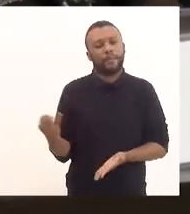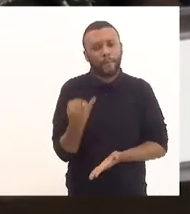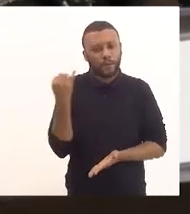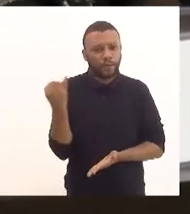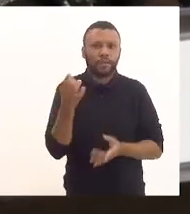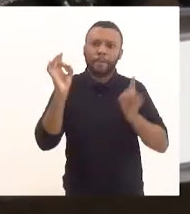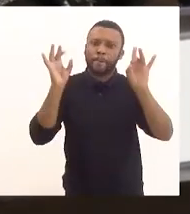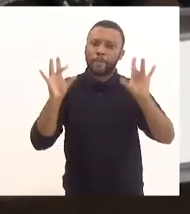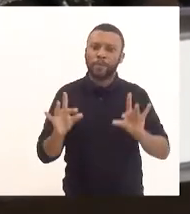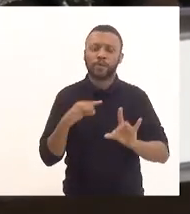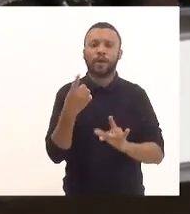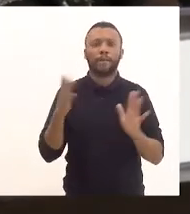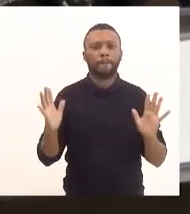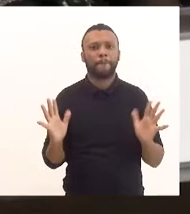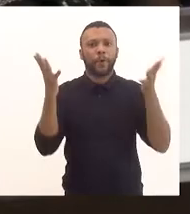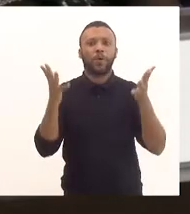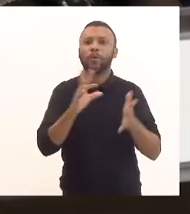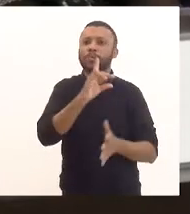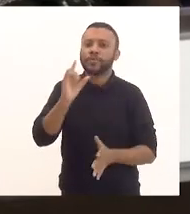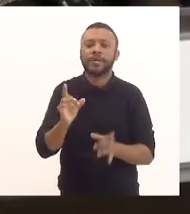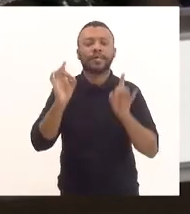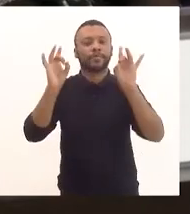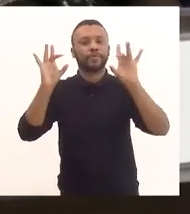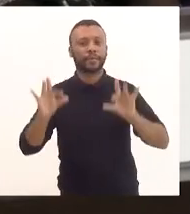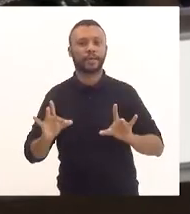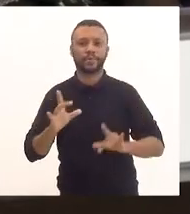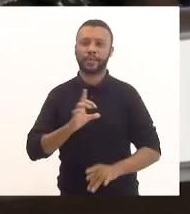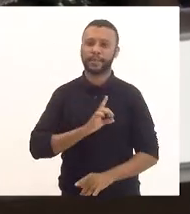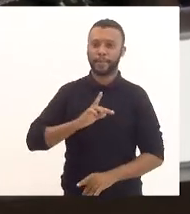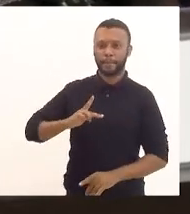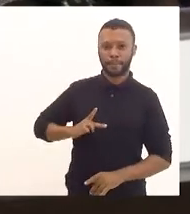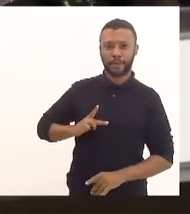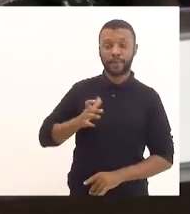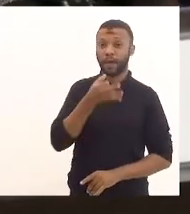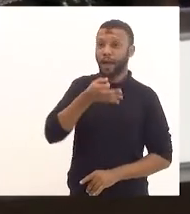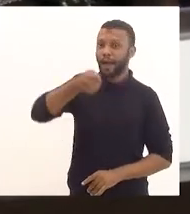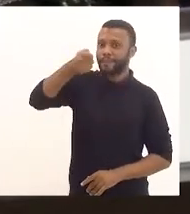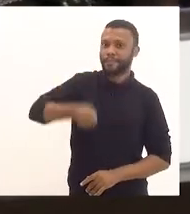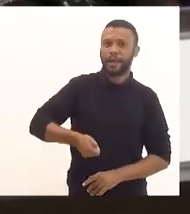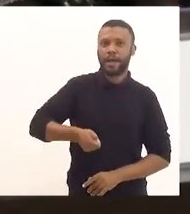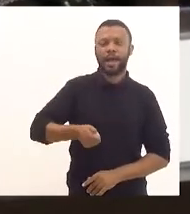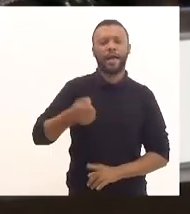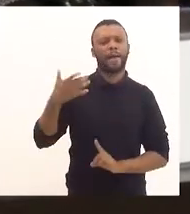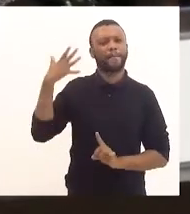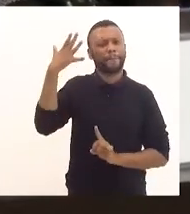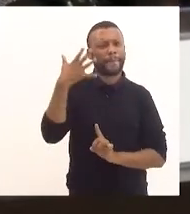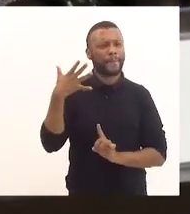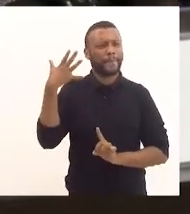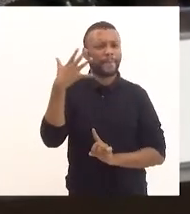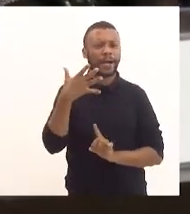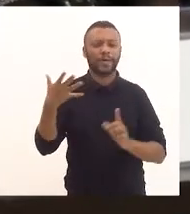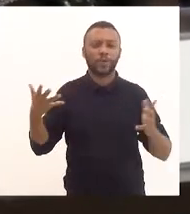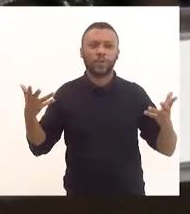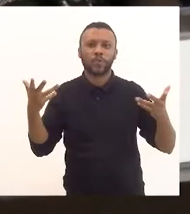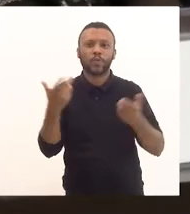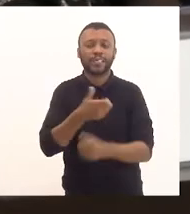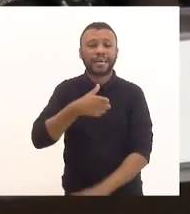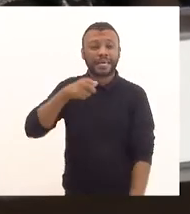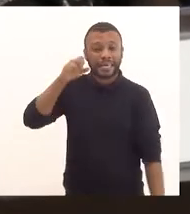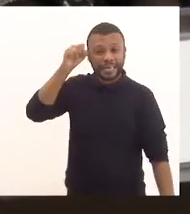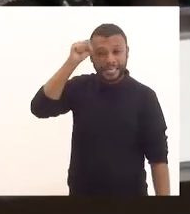Dia da Defensoria Pública quero reafirmar as palavras do sábio Salomão